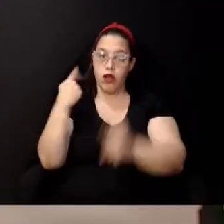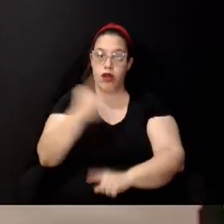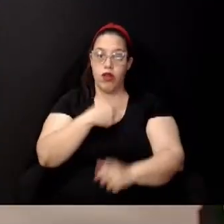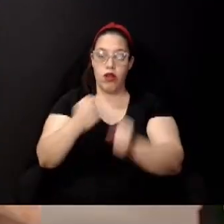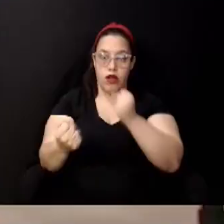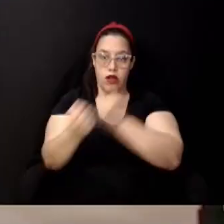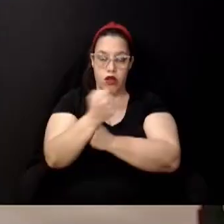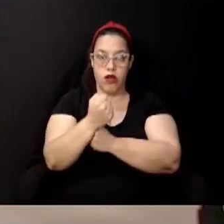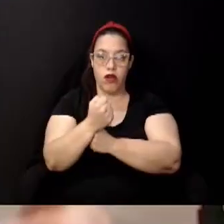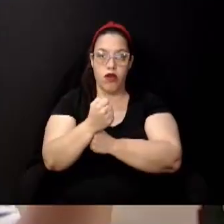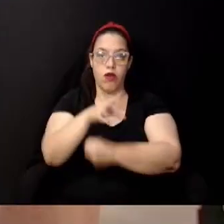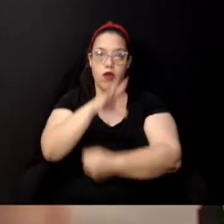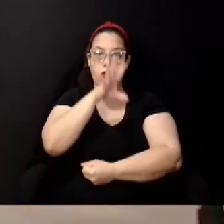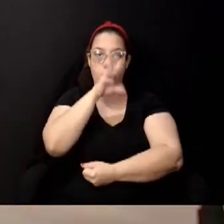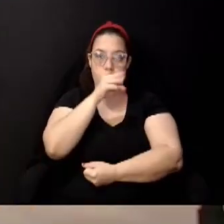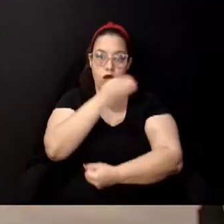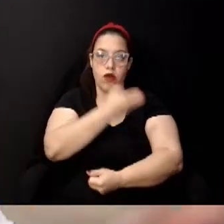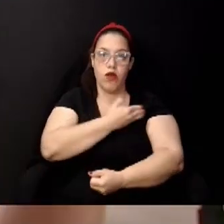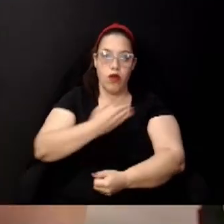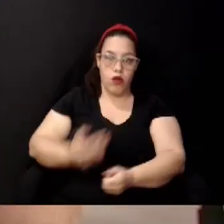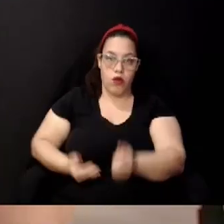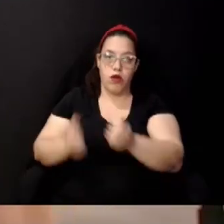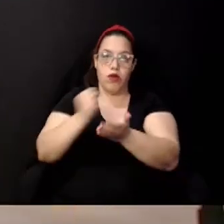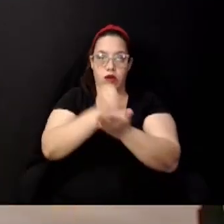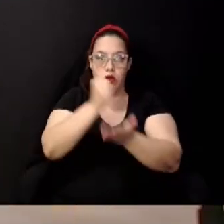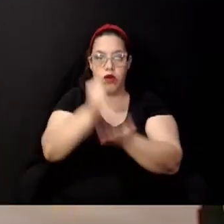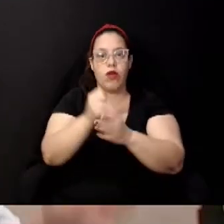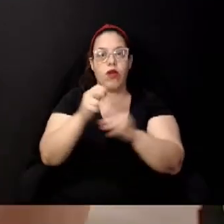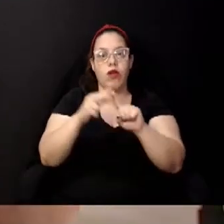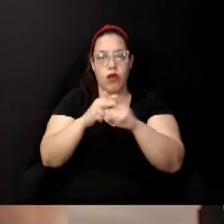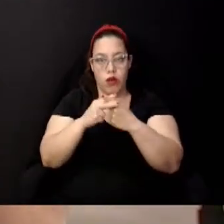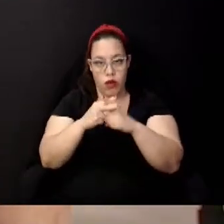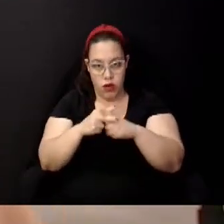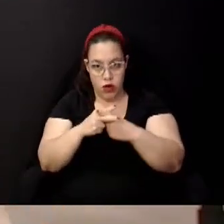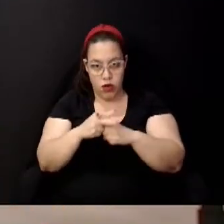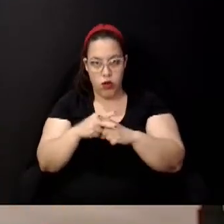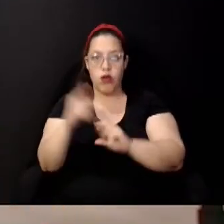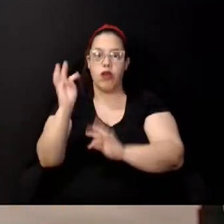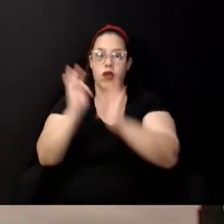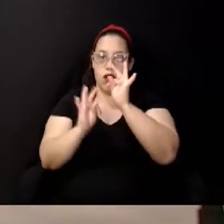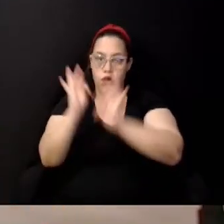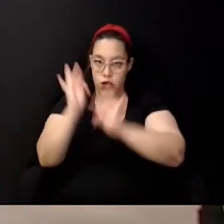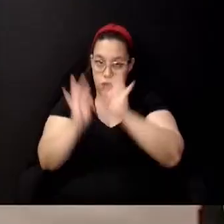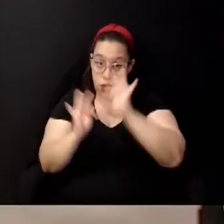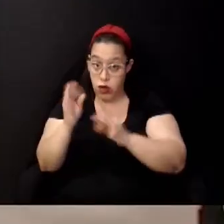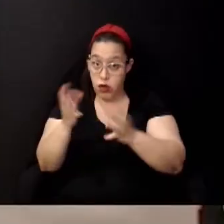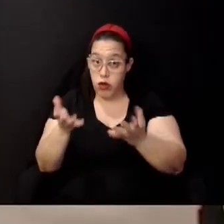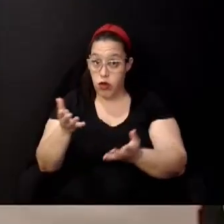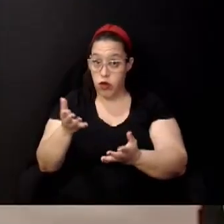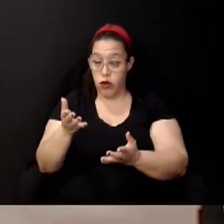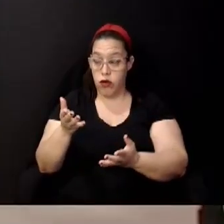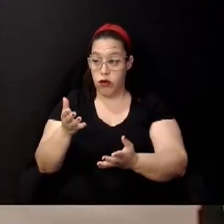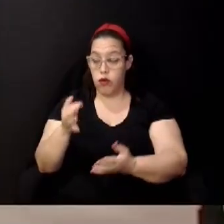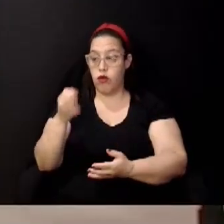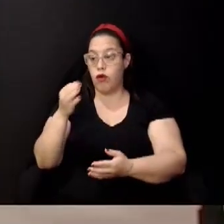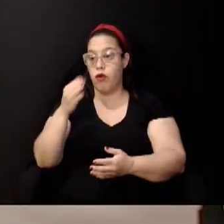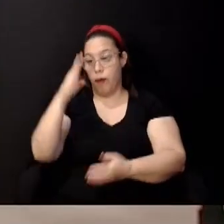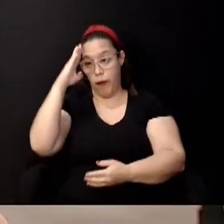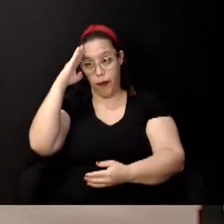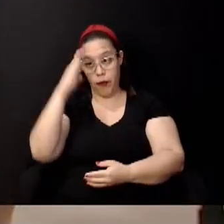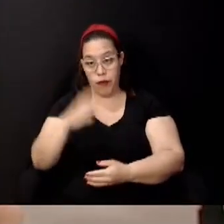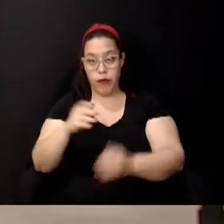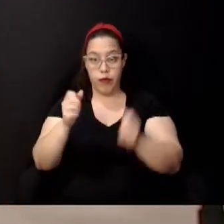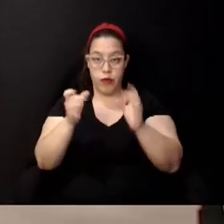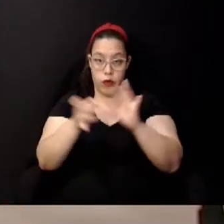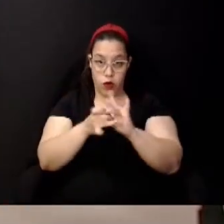servidores públicos contratados com equipamento, com técnica, né, articulado com a Defesa Civil, porque a Defesa